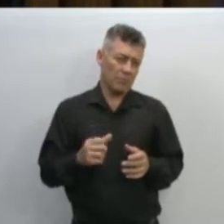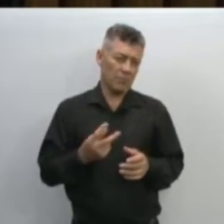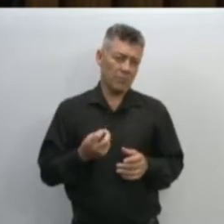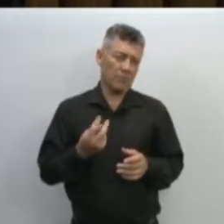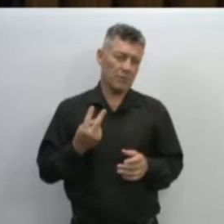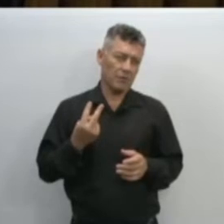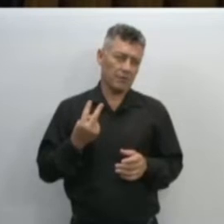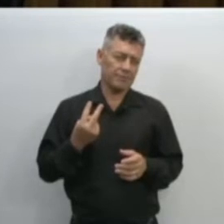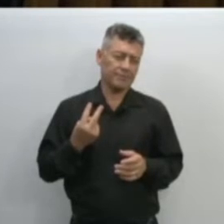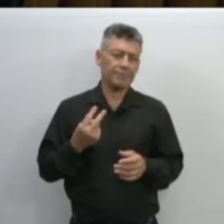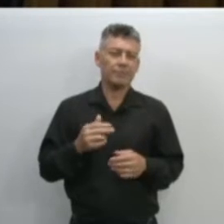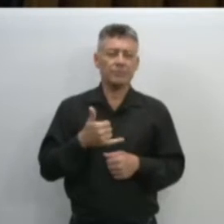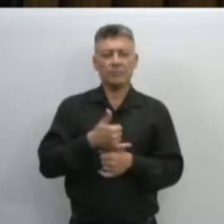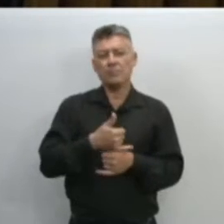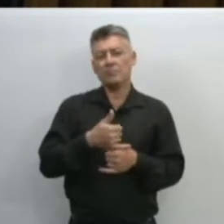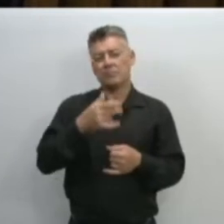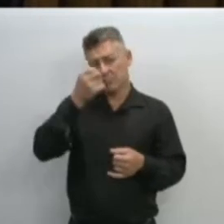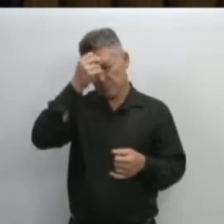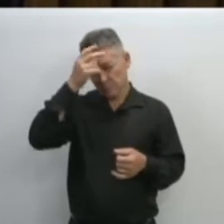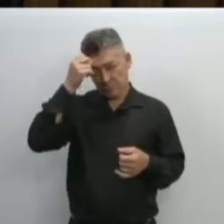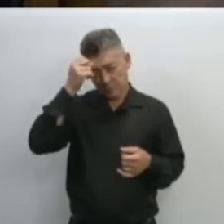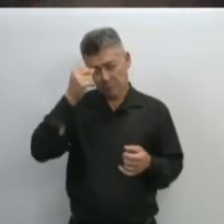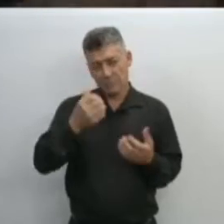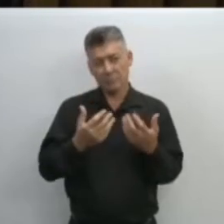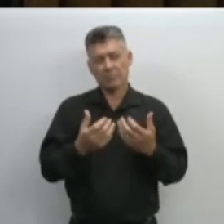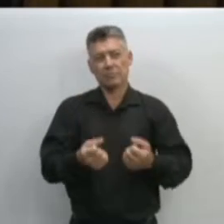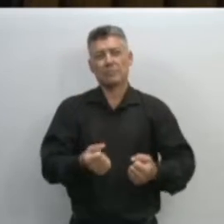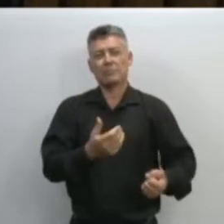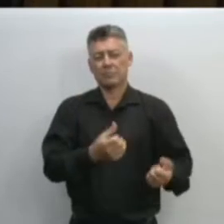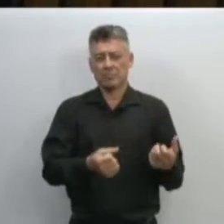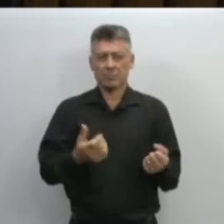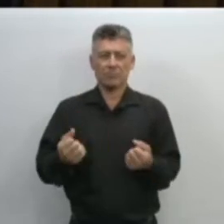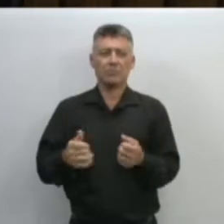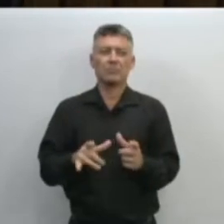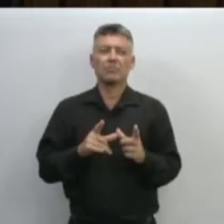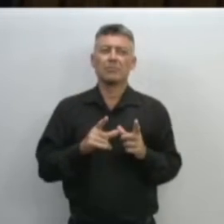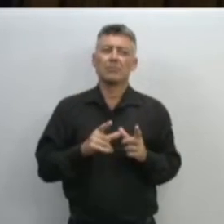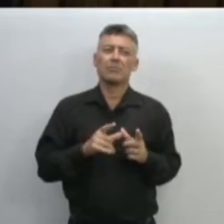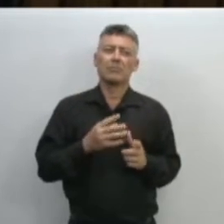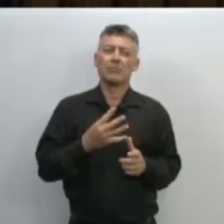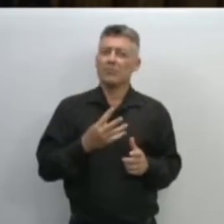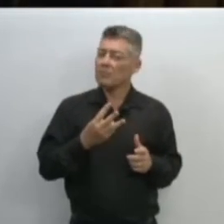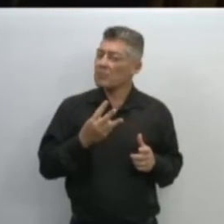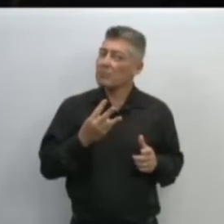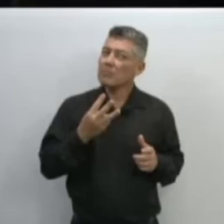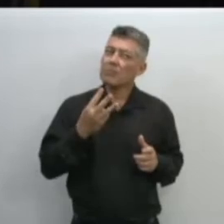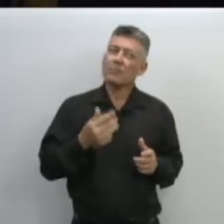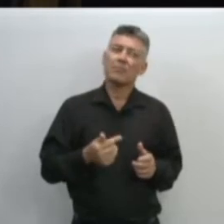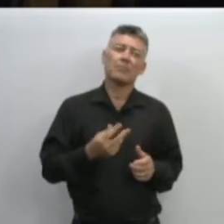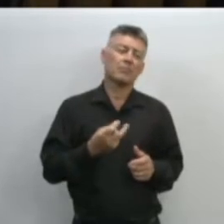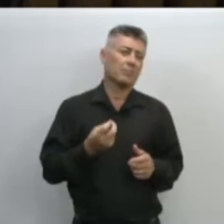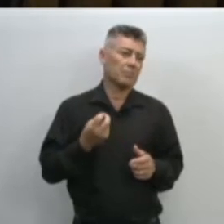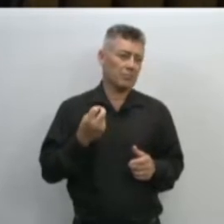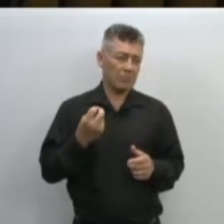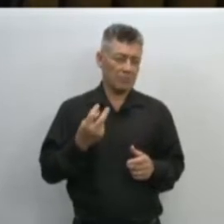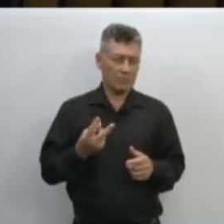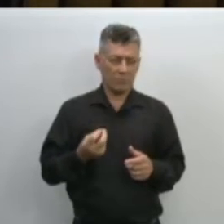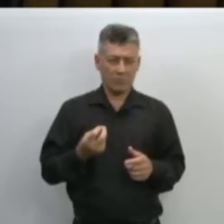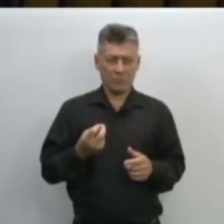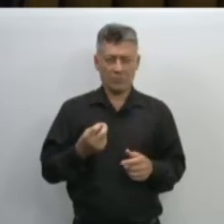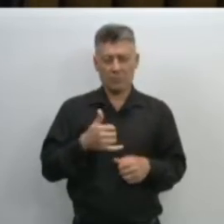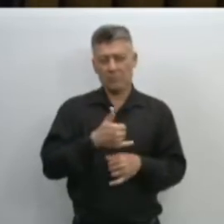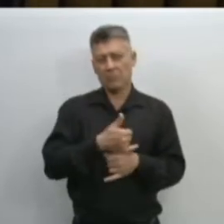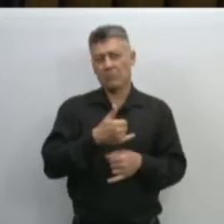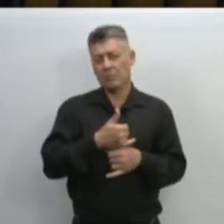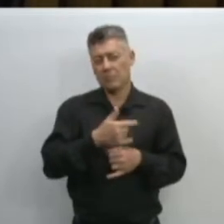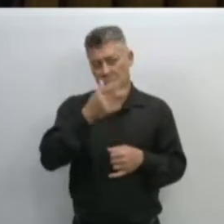439-2022, de autoria do chefe do Executivo Municipal, aprovado por unanimidade. Projeto de lei número 477-2022, de autoria do chefe do